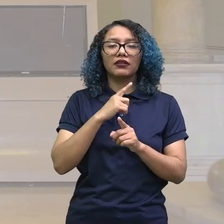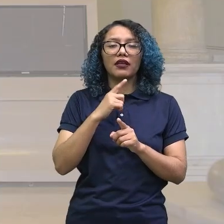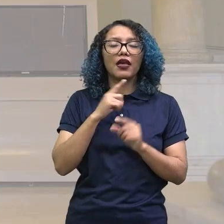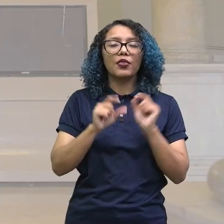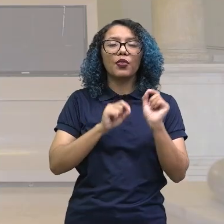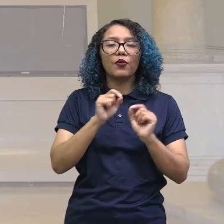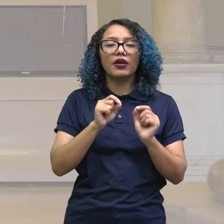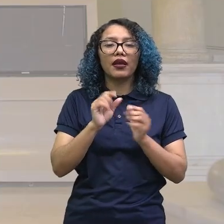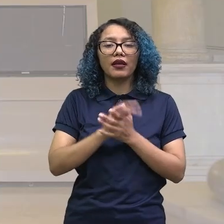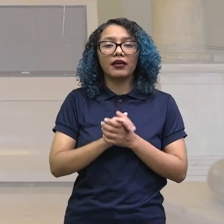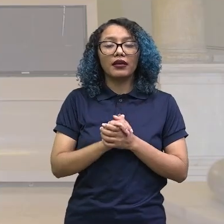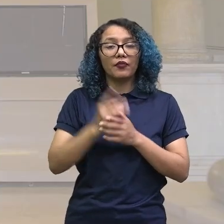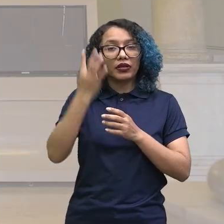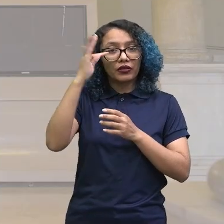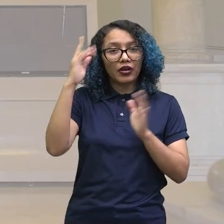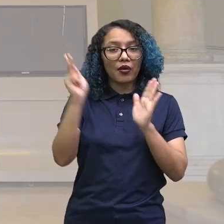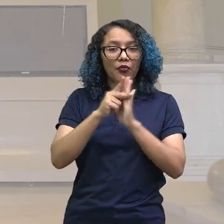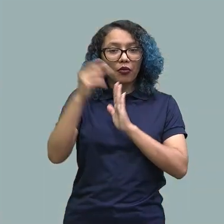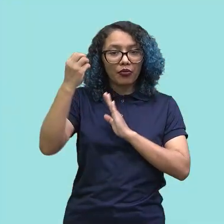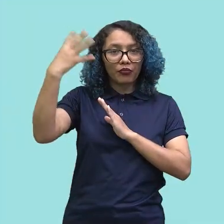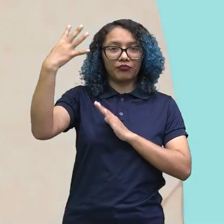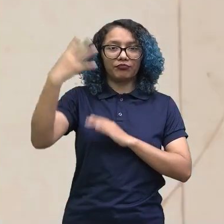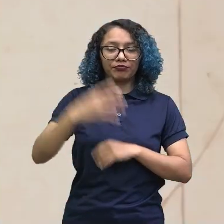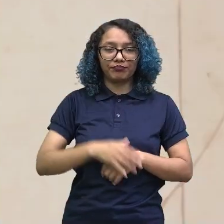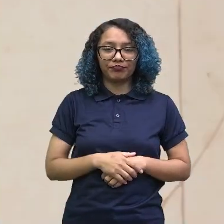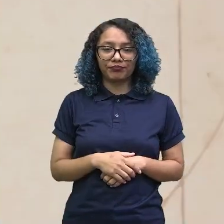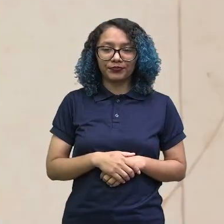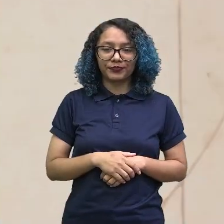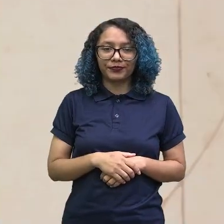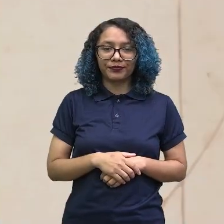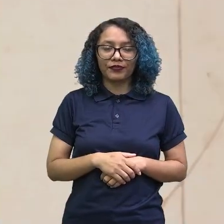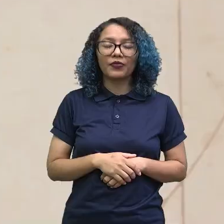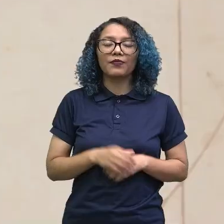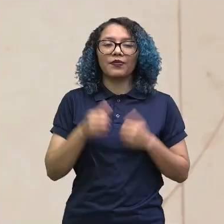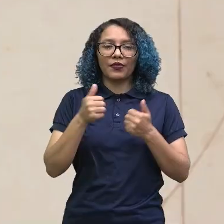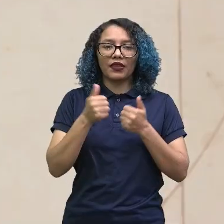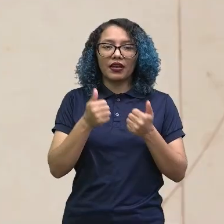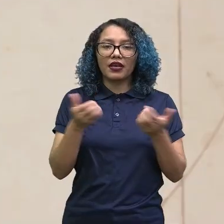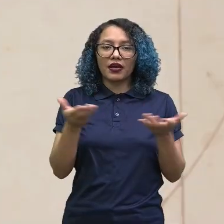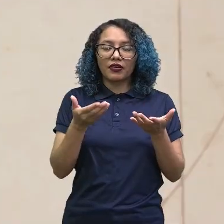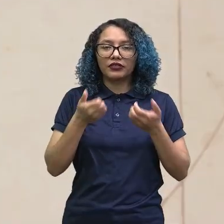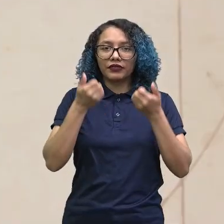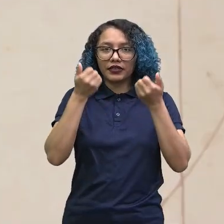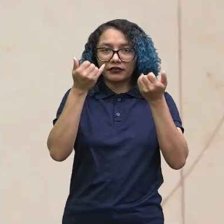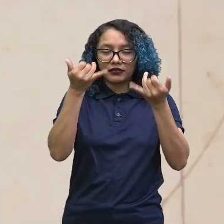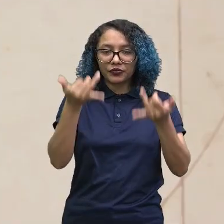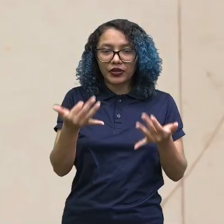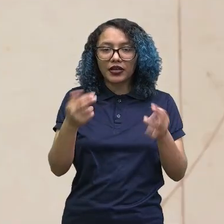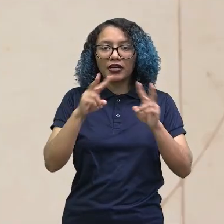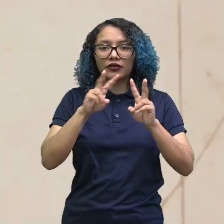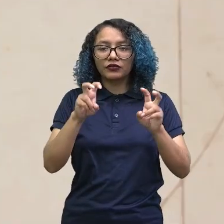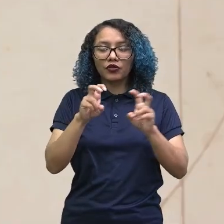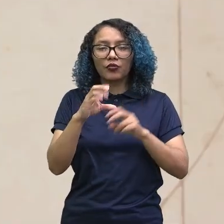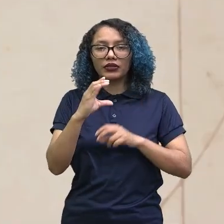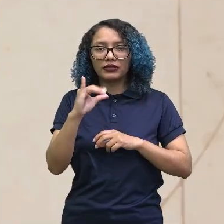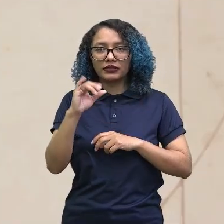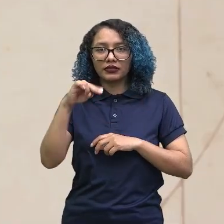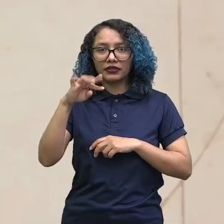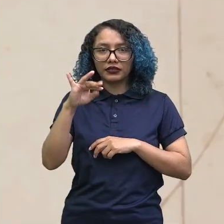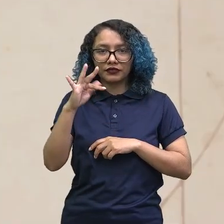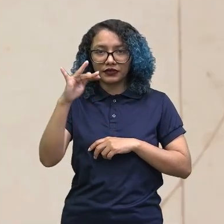pelos ideais iluministas. Muito bem, vamos começar falando um pouco aqui sobre o cientificismo